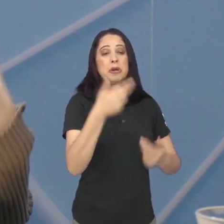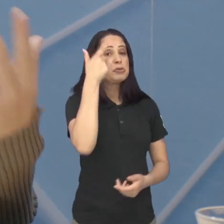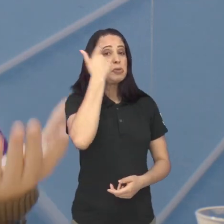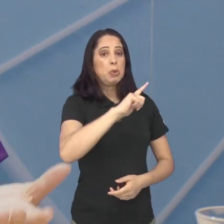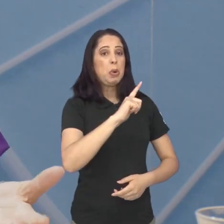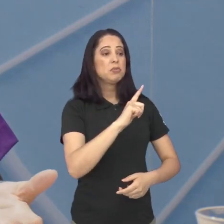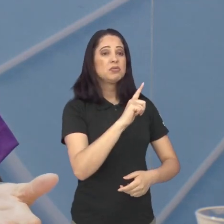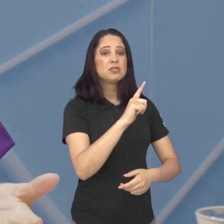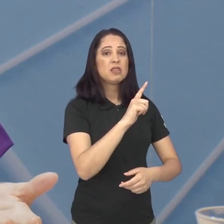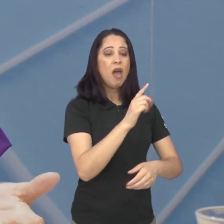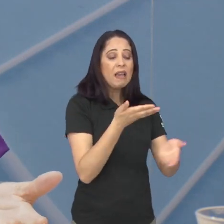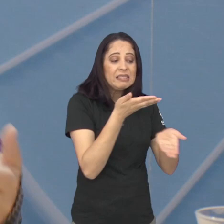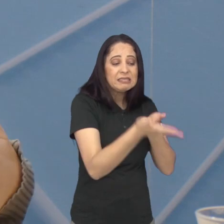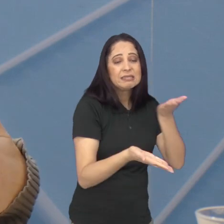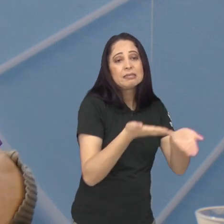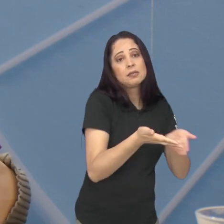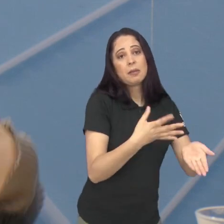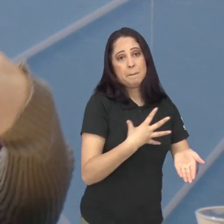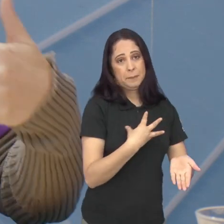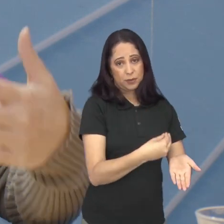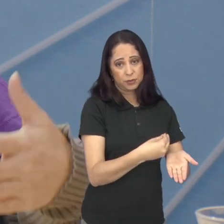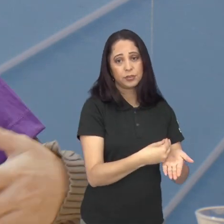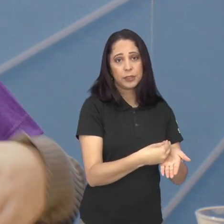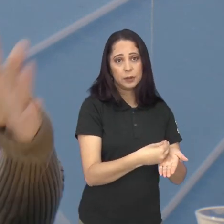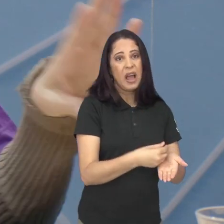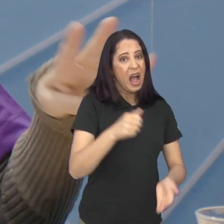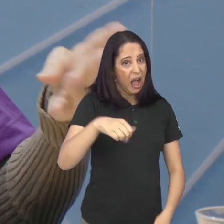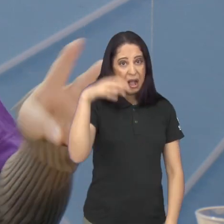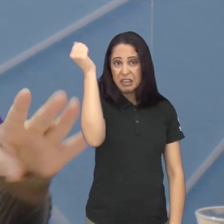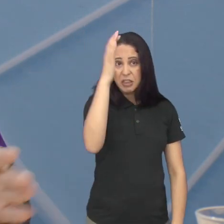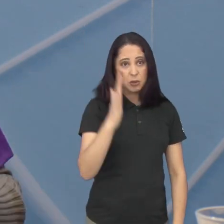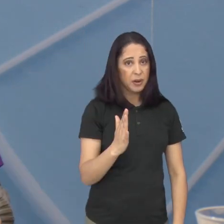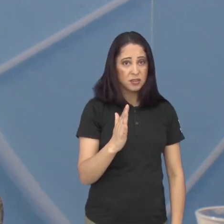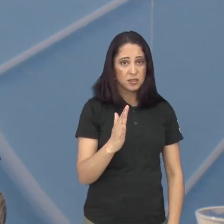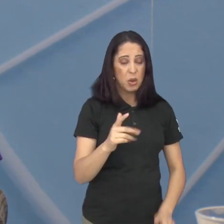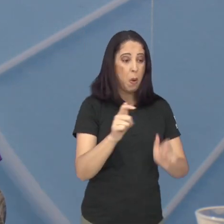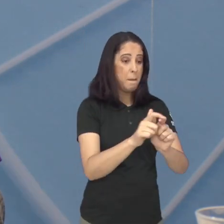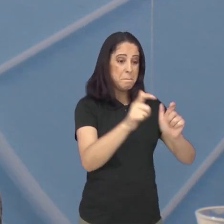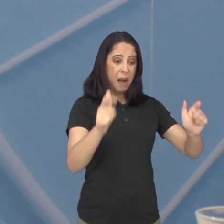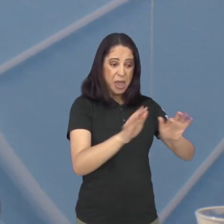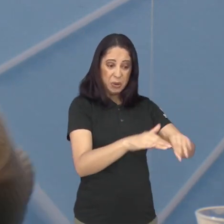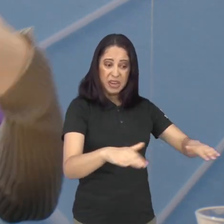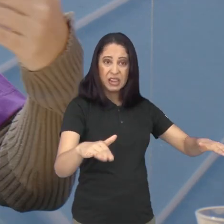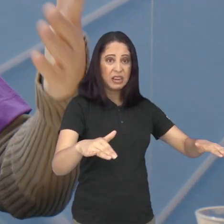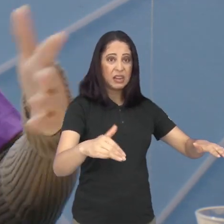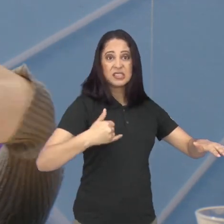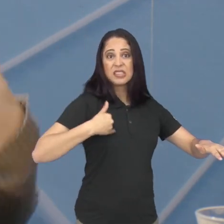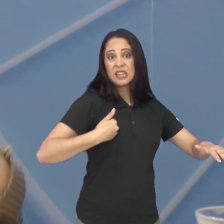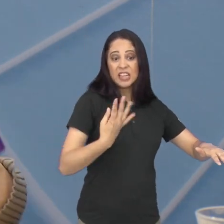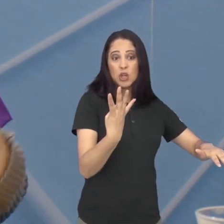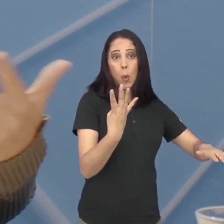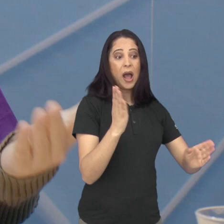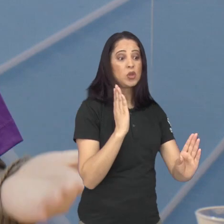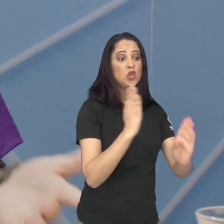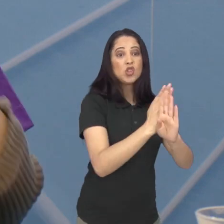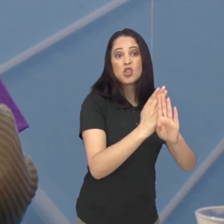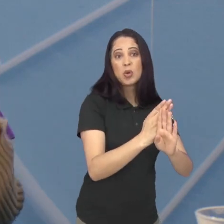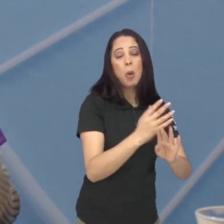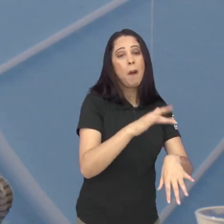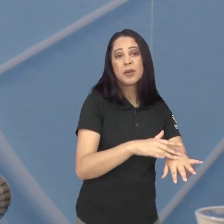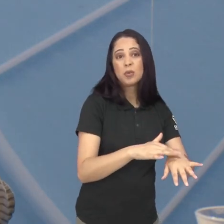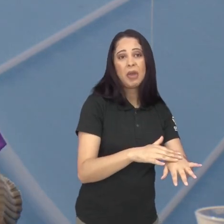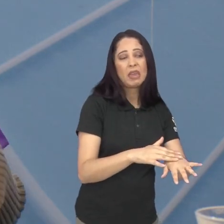a realidade do nosso país é de diagnósticos ali por volta dos 4 anos, né? Quando, ou às vezes até quando a criança vai para a